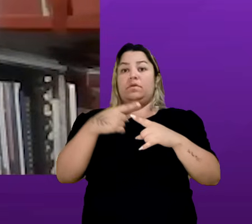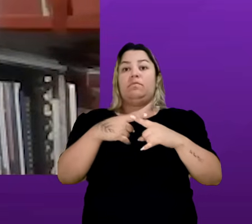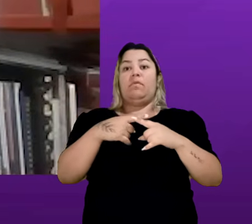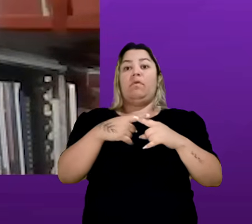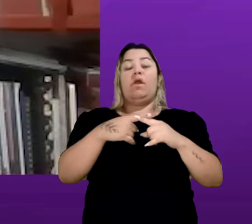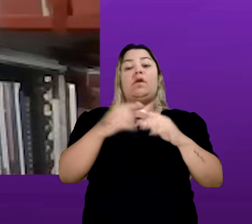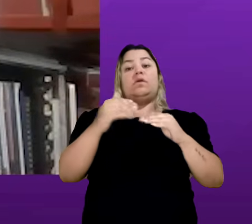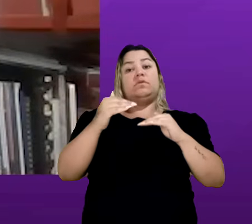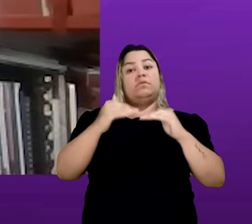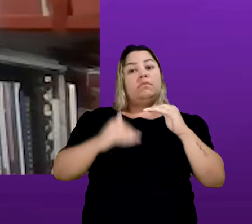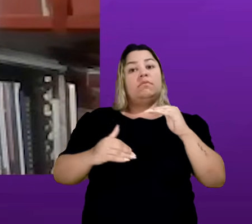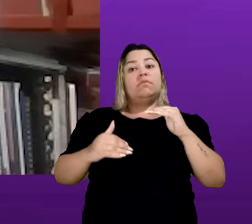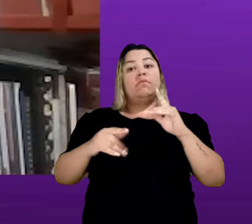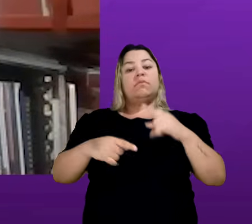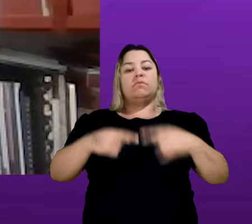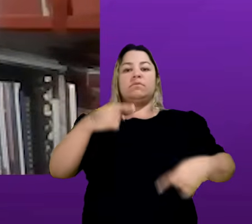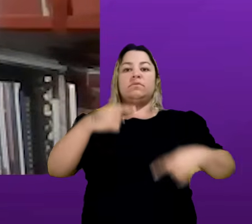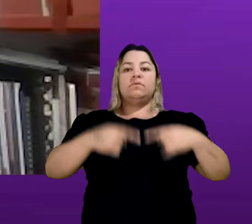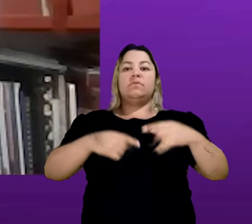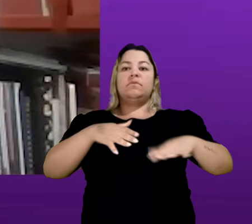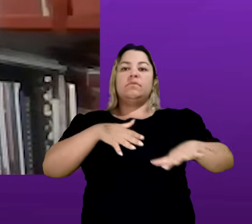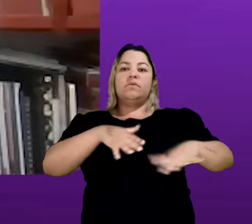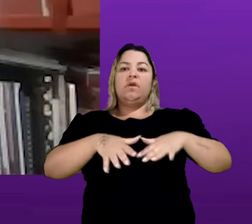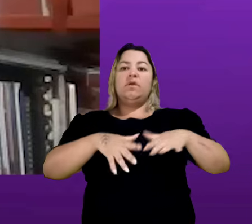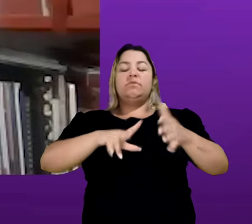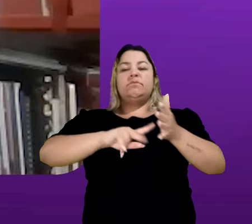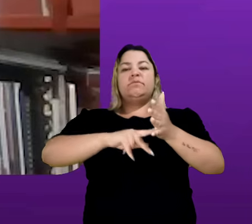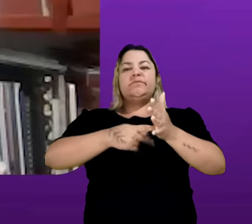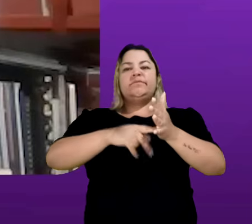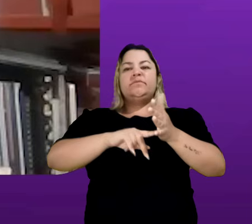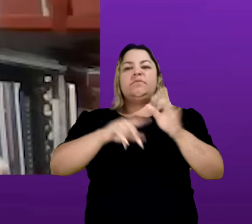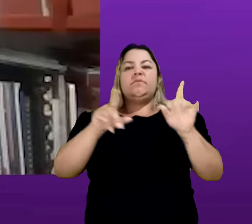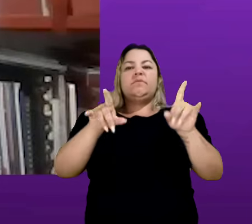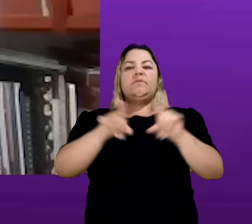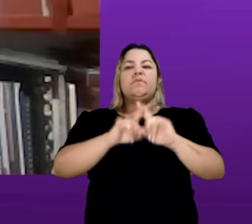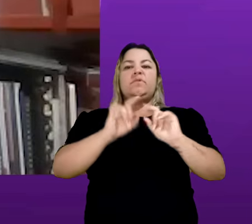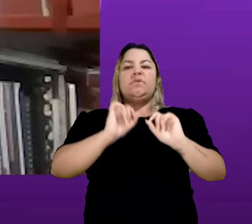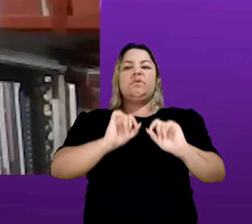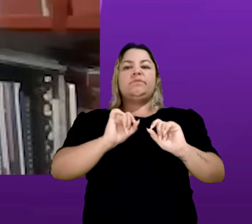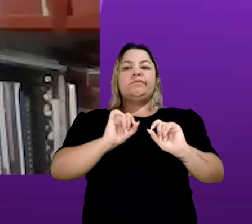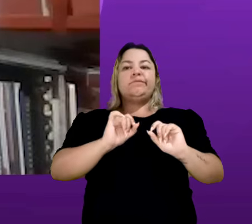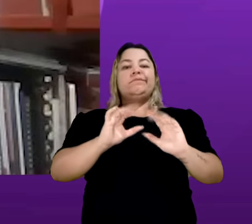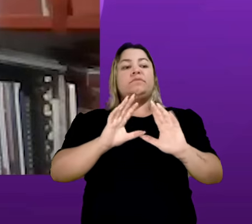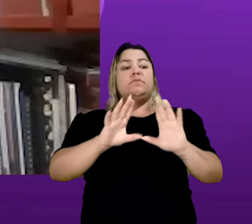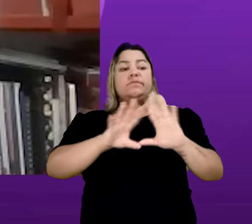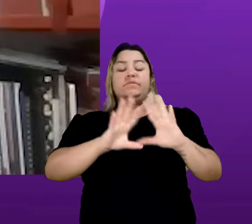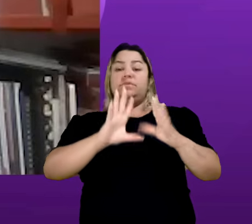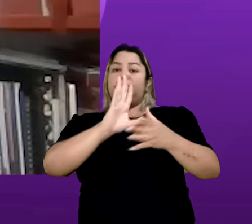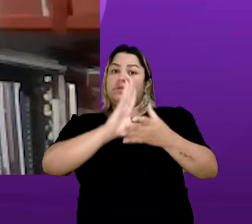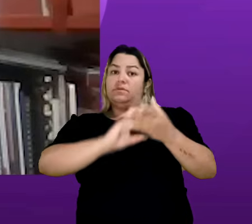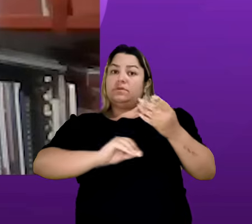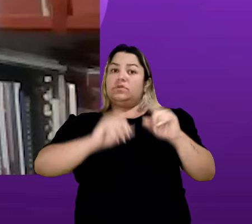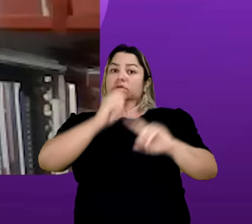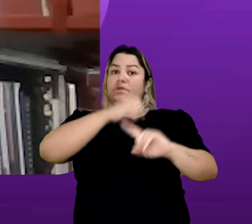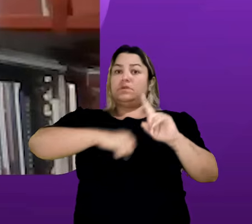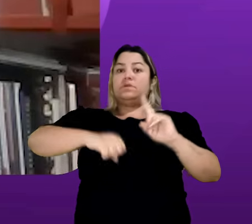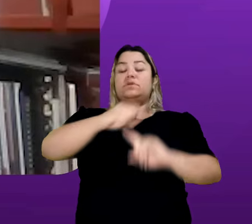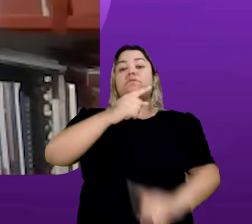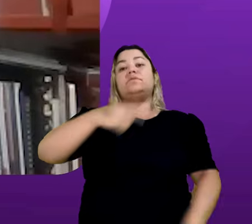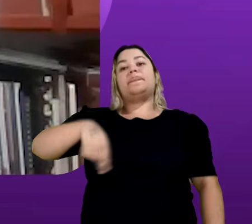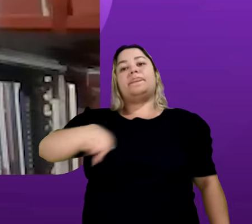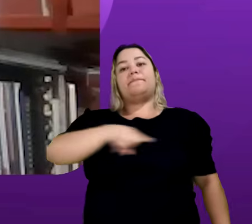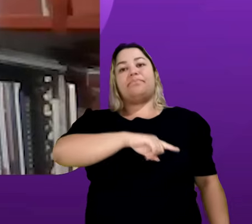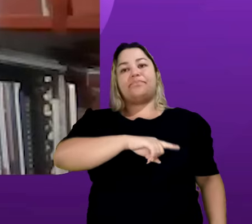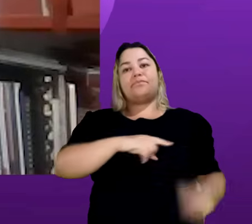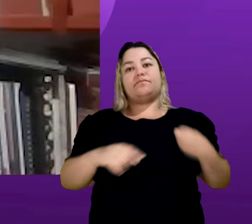o movimento sindical, o movimento sindical é o espelho da sociedade que nós estamos vivendo. Então, ele